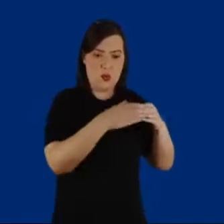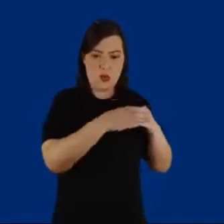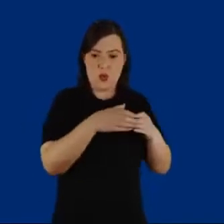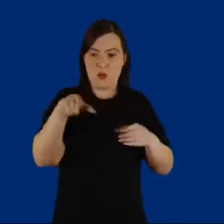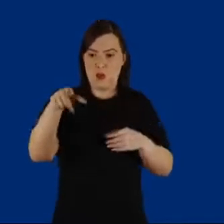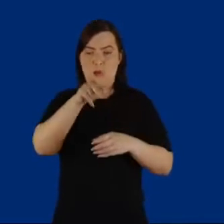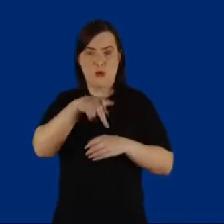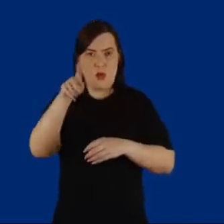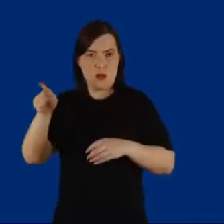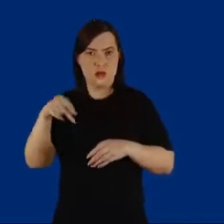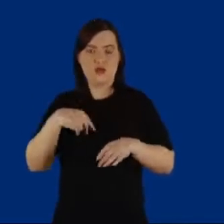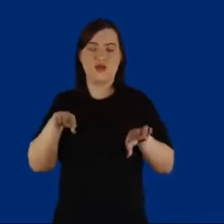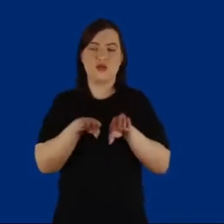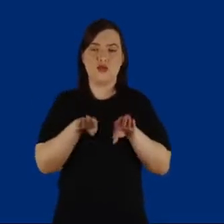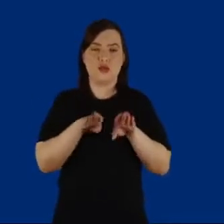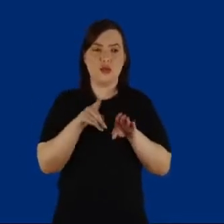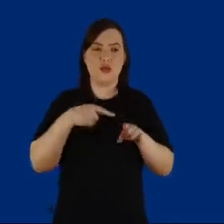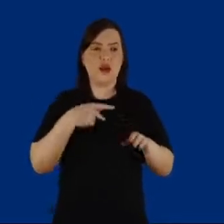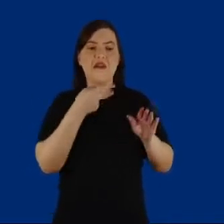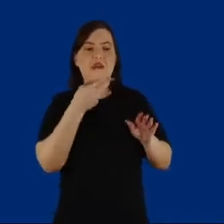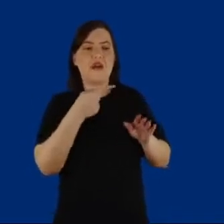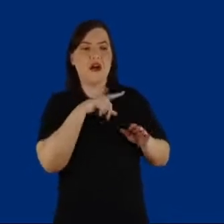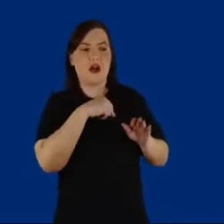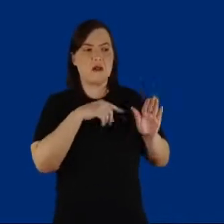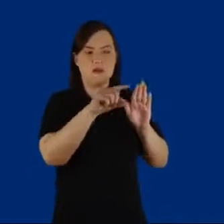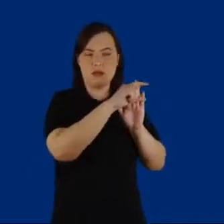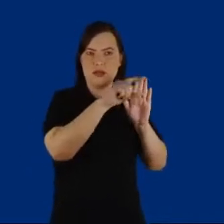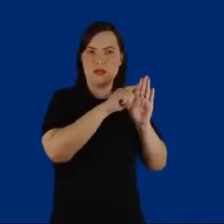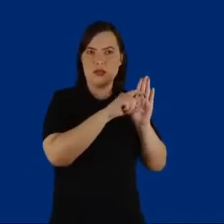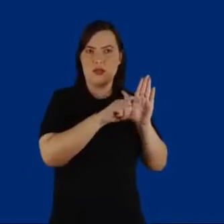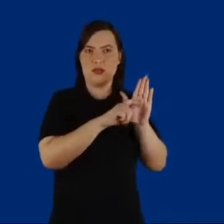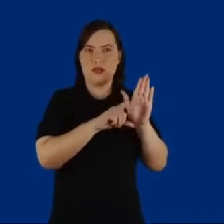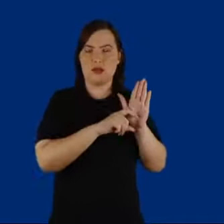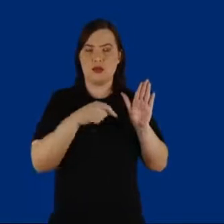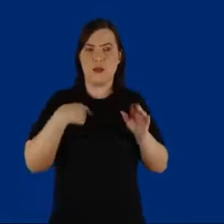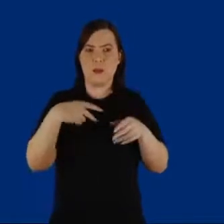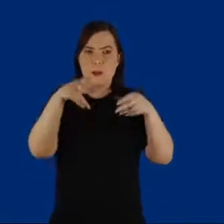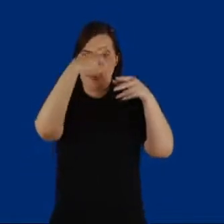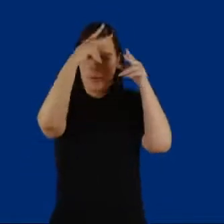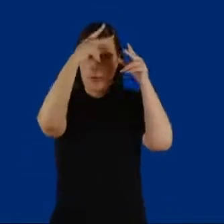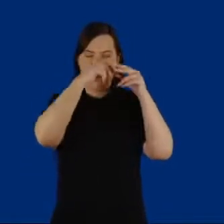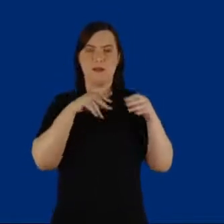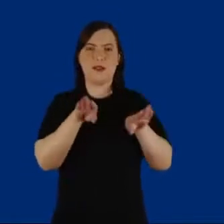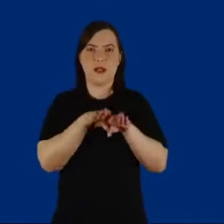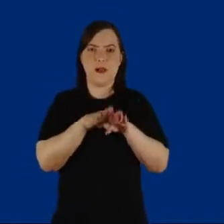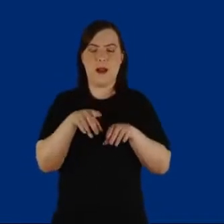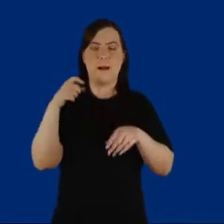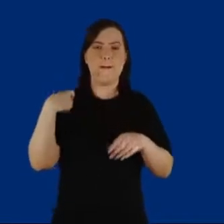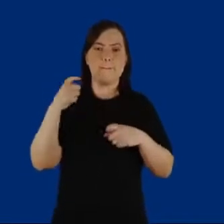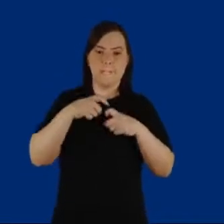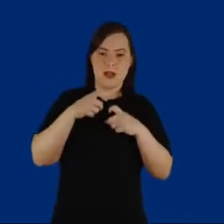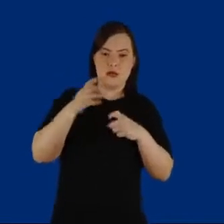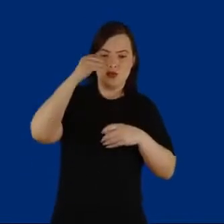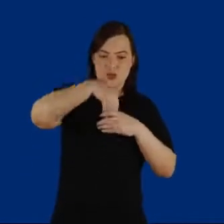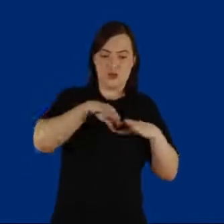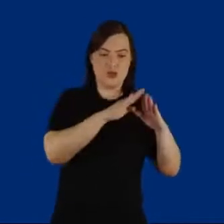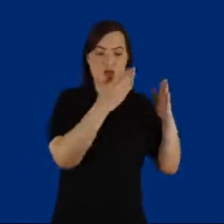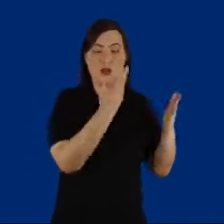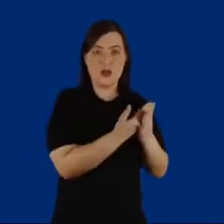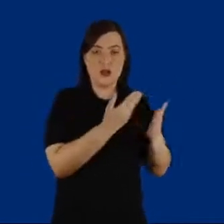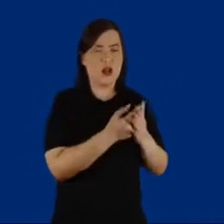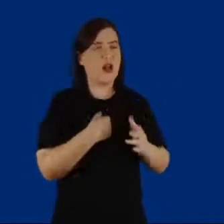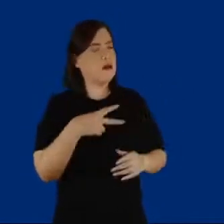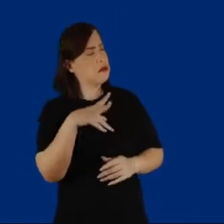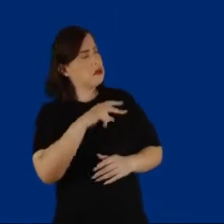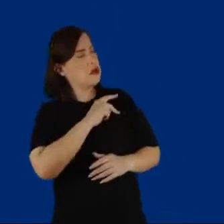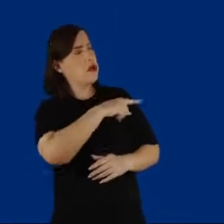e um dos comentários de um dos enfermeiros da escola, ela disse assim que eu fiquei